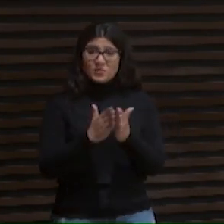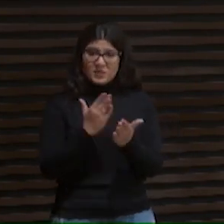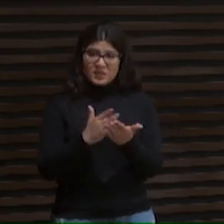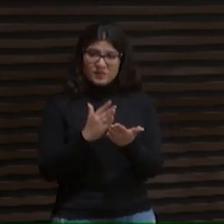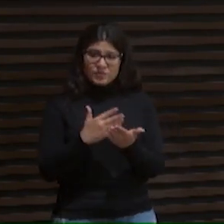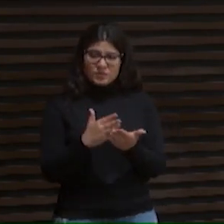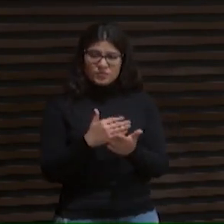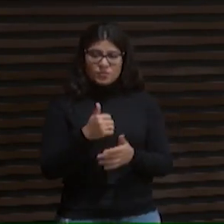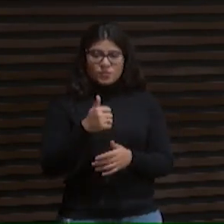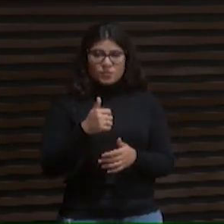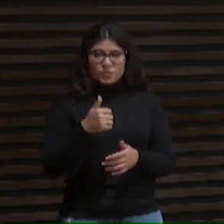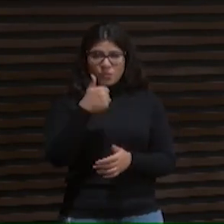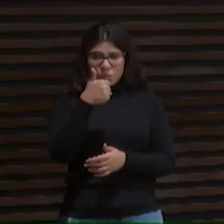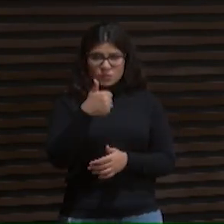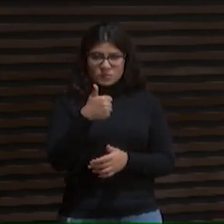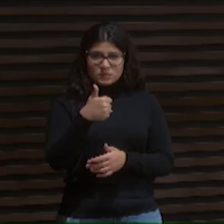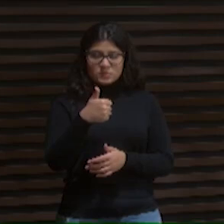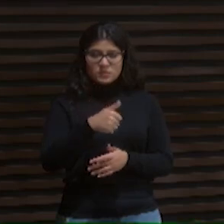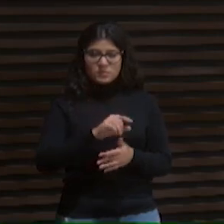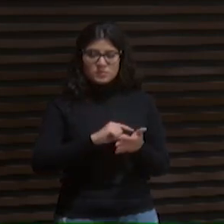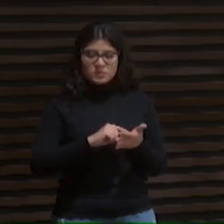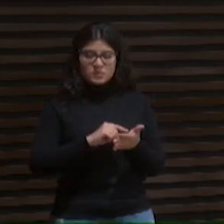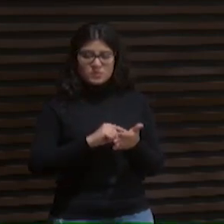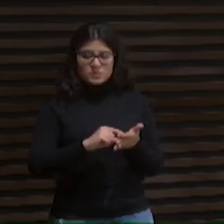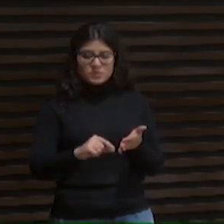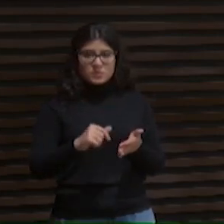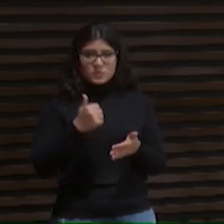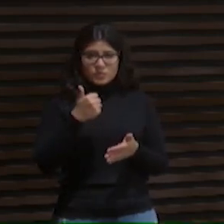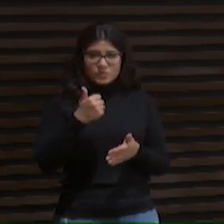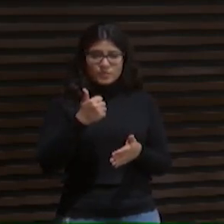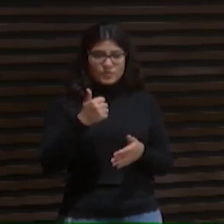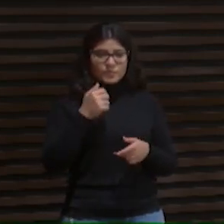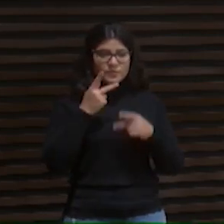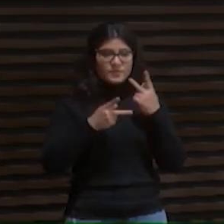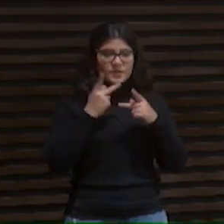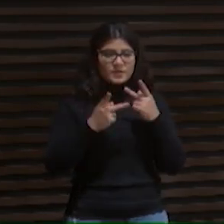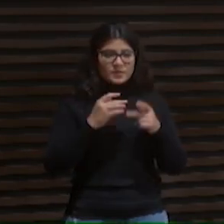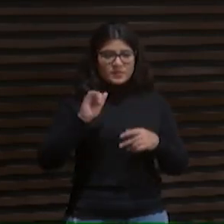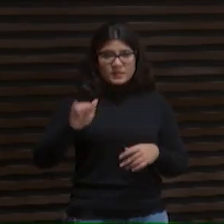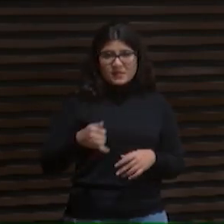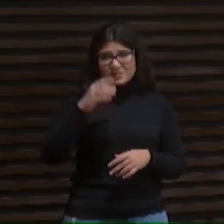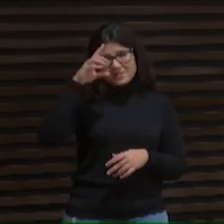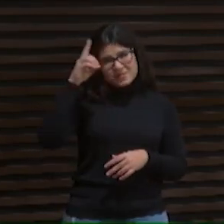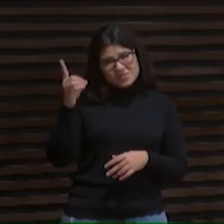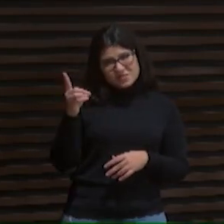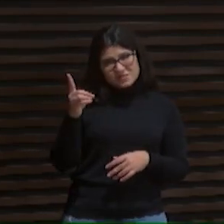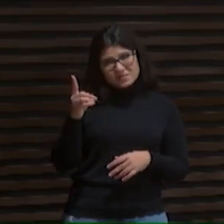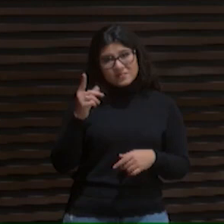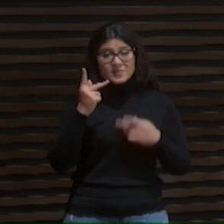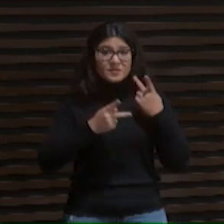livro 11, poema número 1, escreve carpe diem. E diz ele